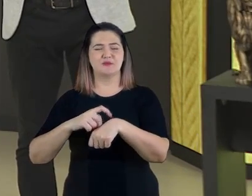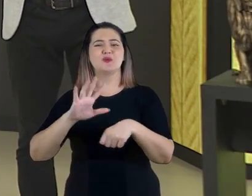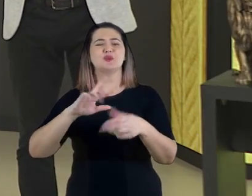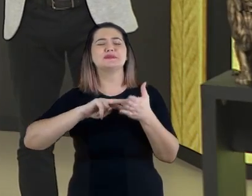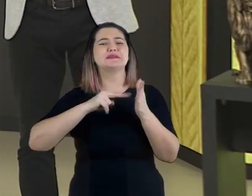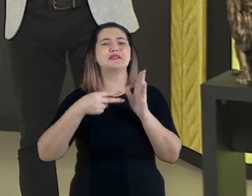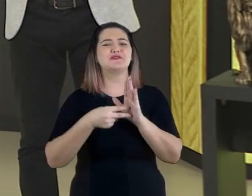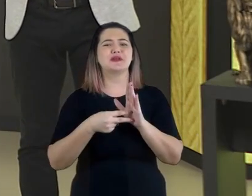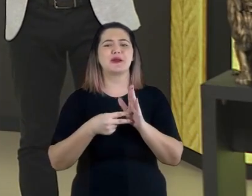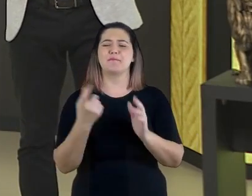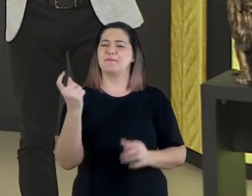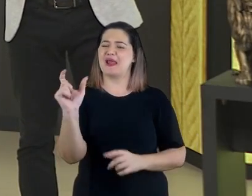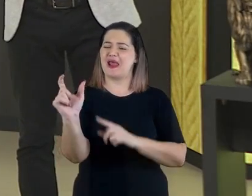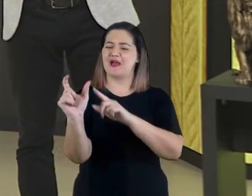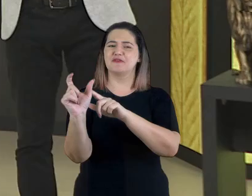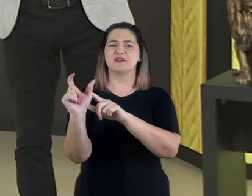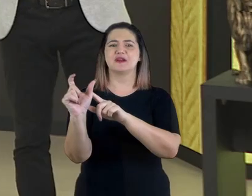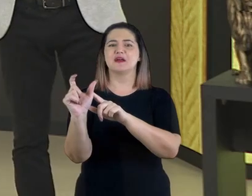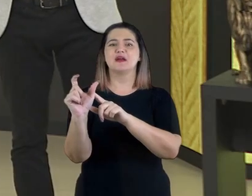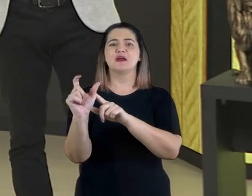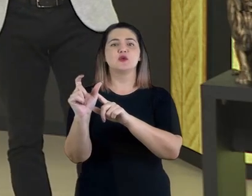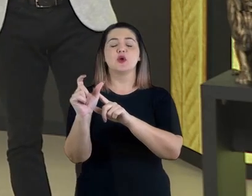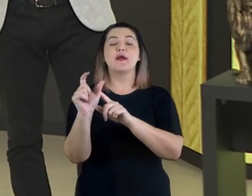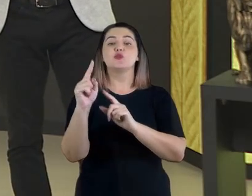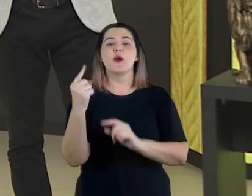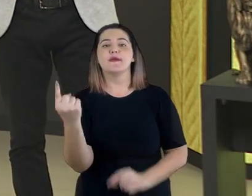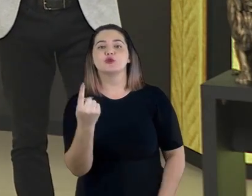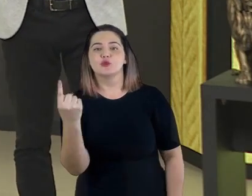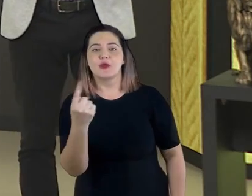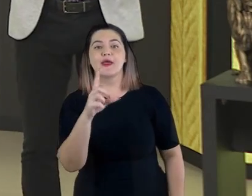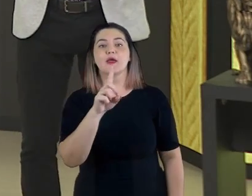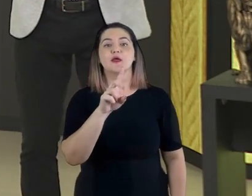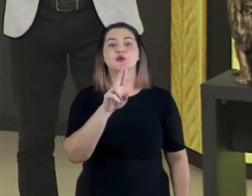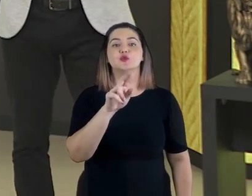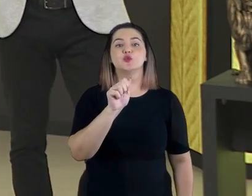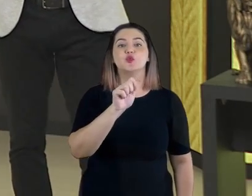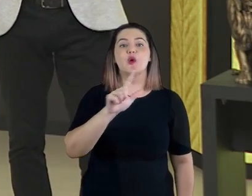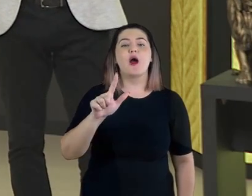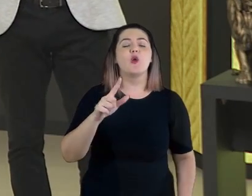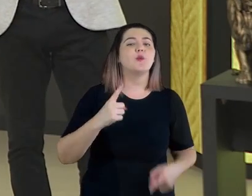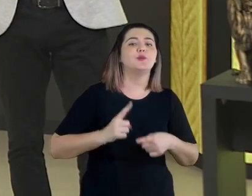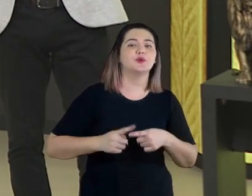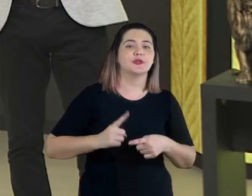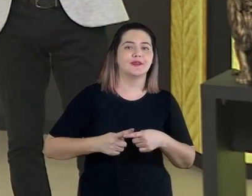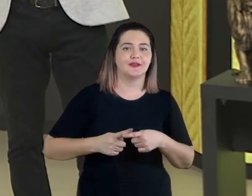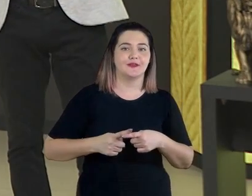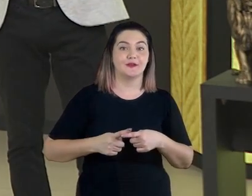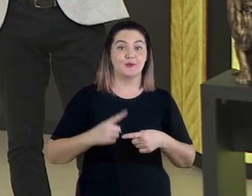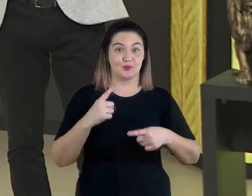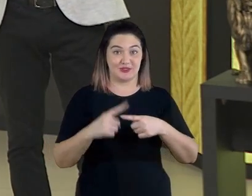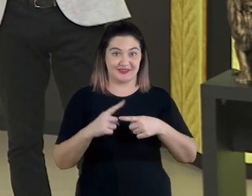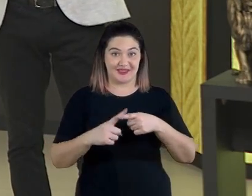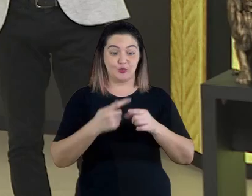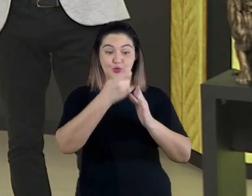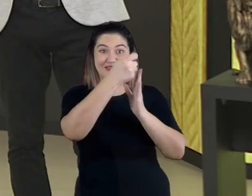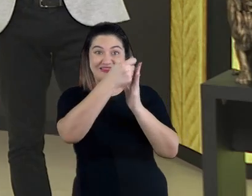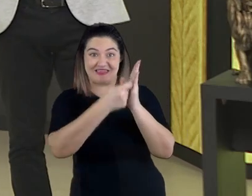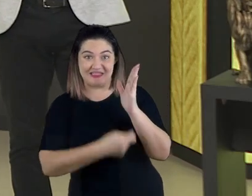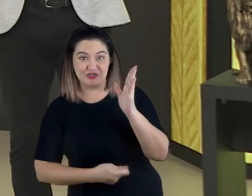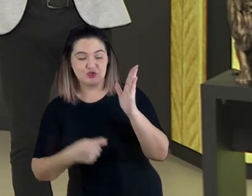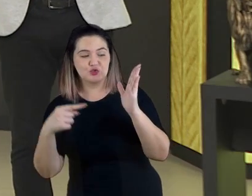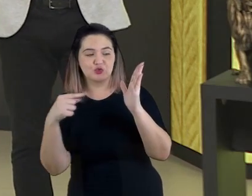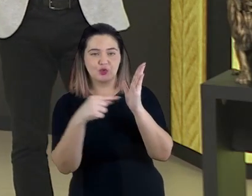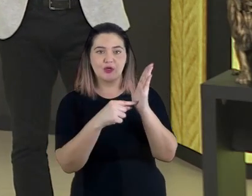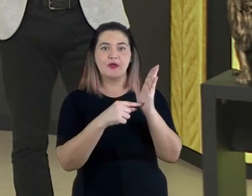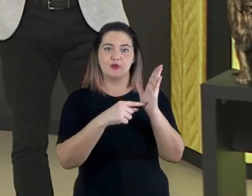com isso, da palavra estar no dual? Simplificando, a questão para você, eu quero dizer que ali naquela passagem de Daniel seria para